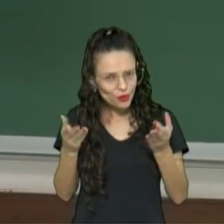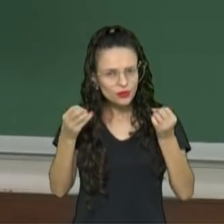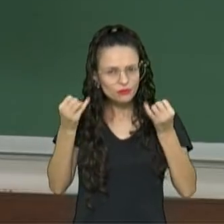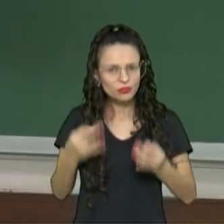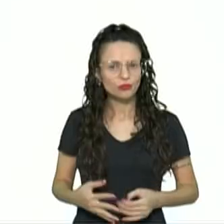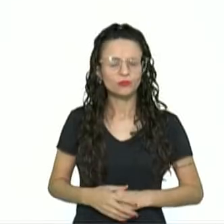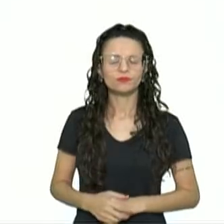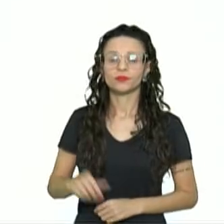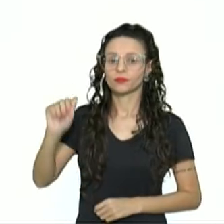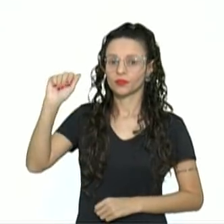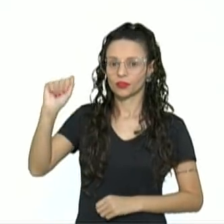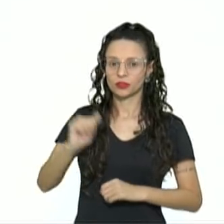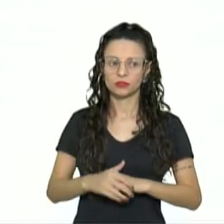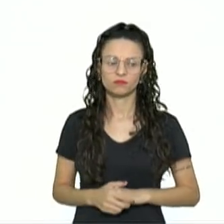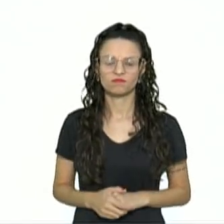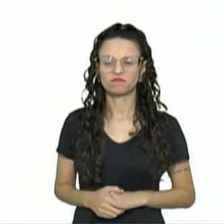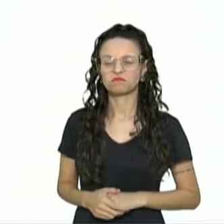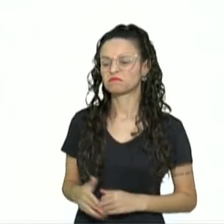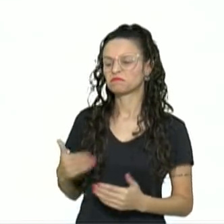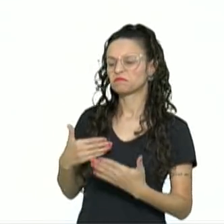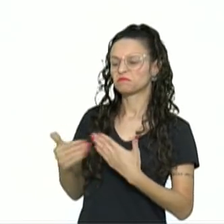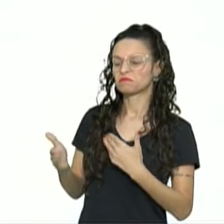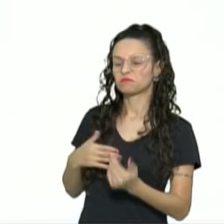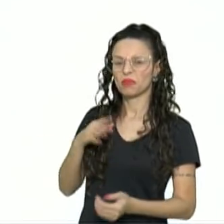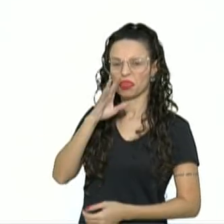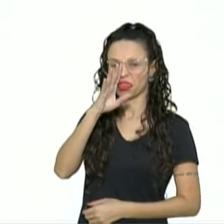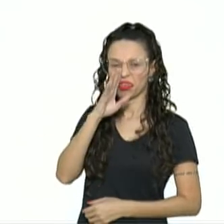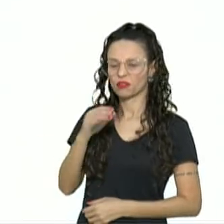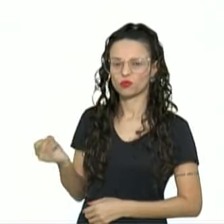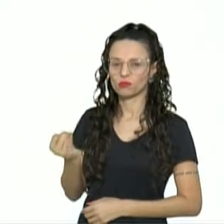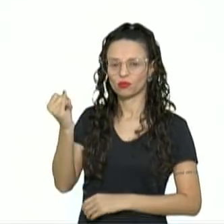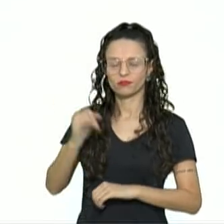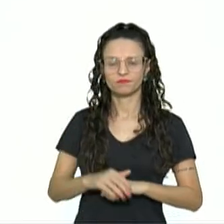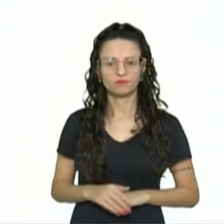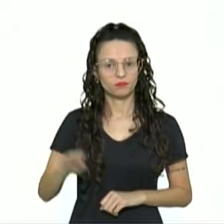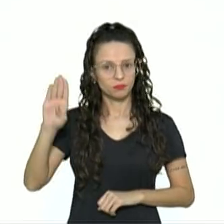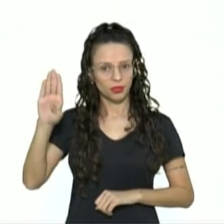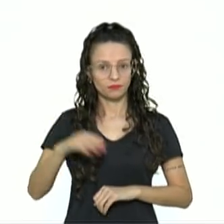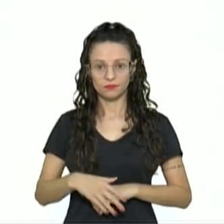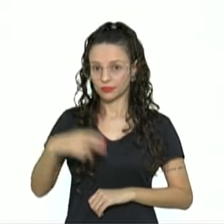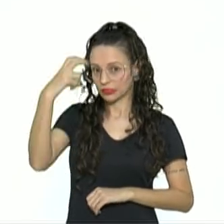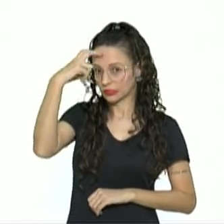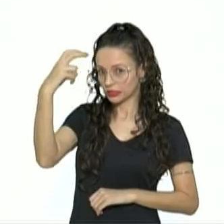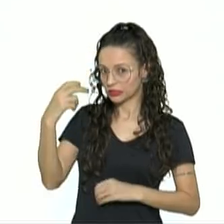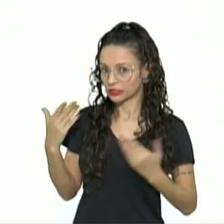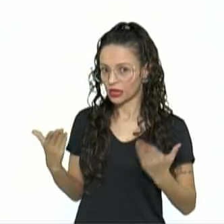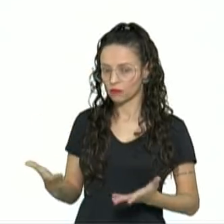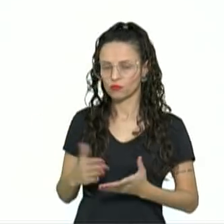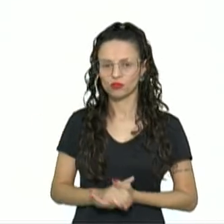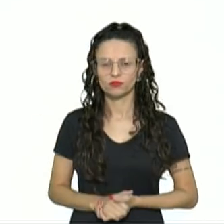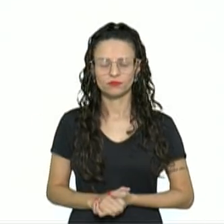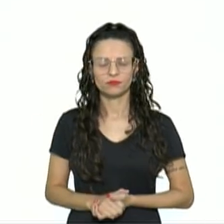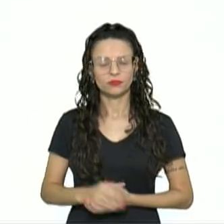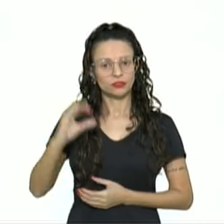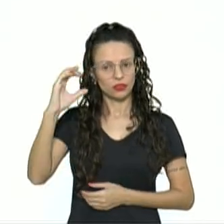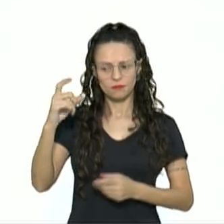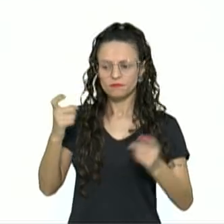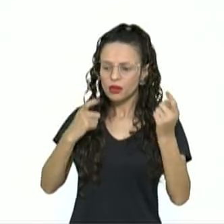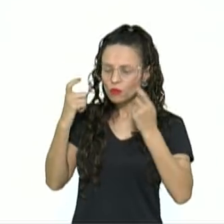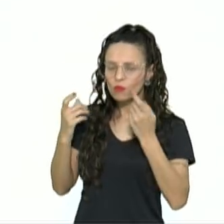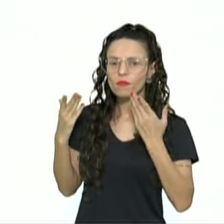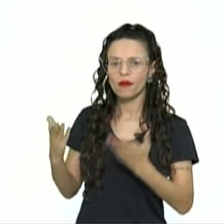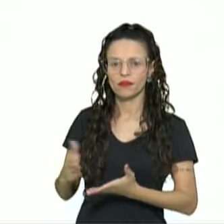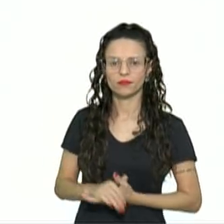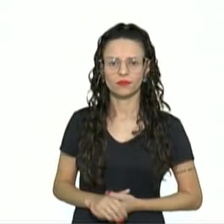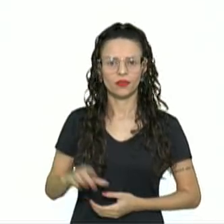isso. Letra A, insignificantes. Letra B, sábios. Letra C, preocupantes. Letra